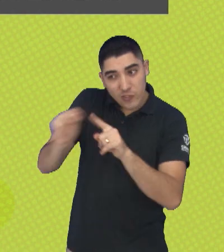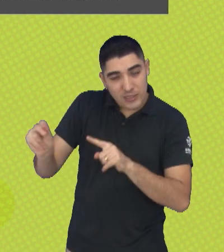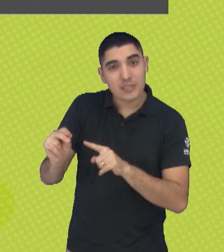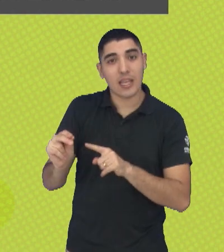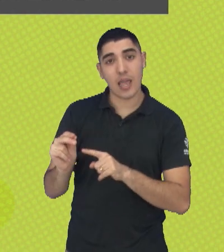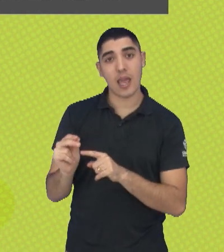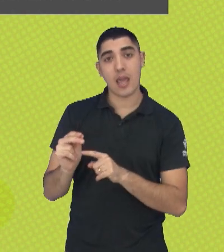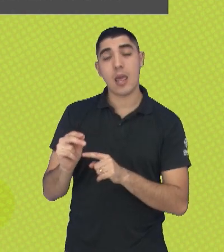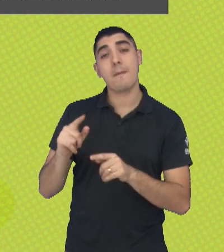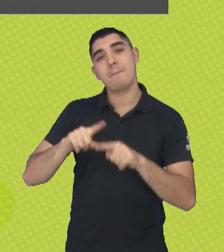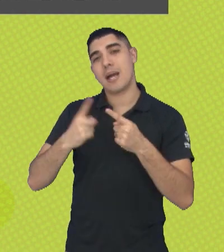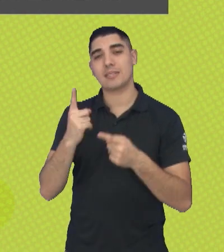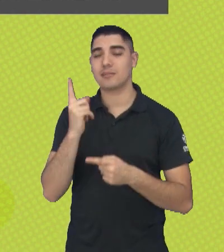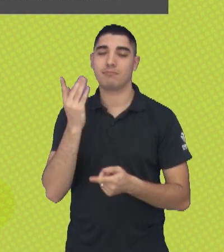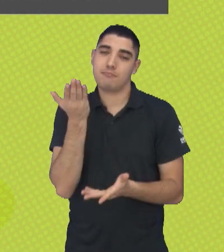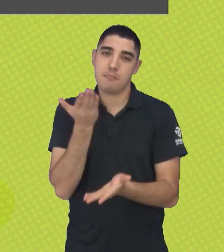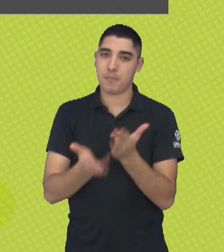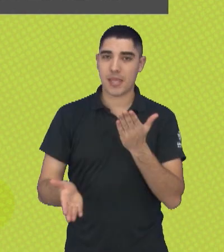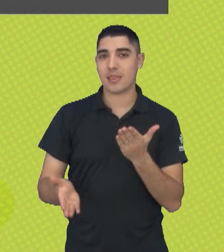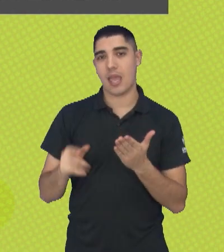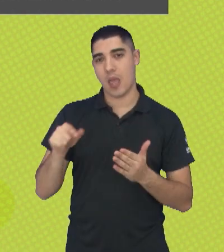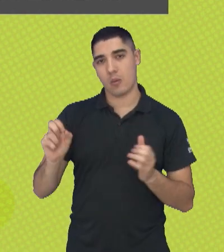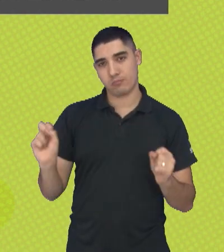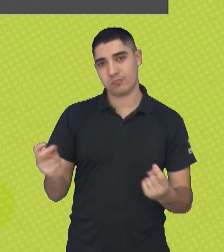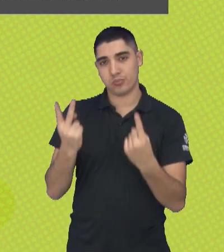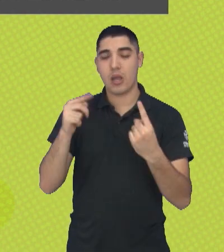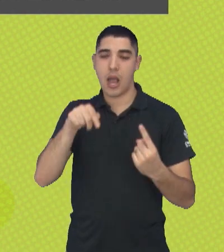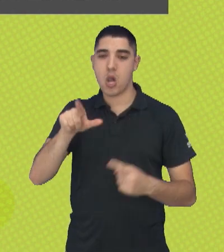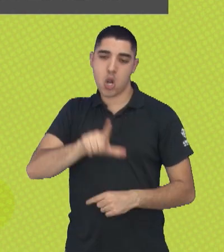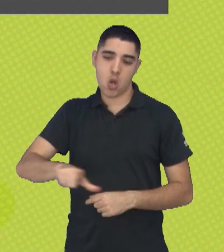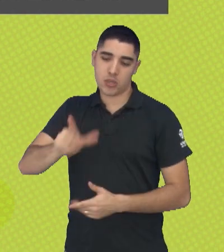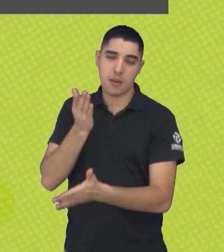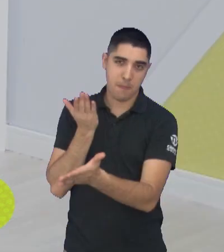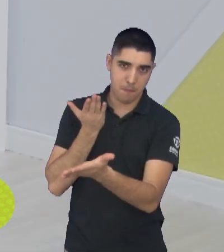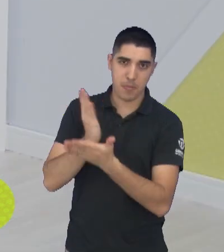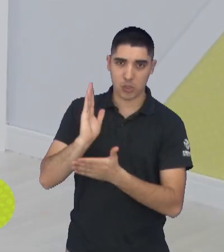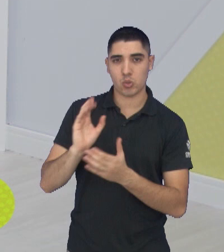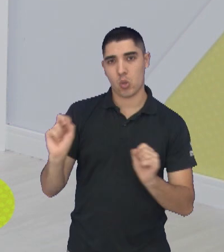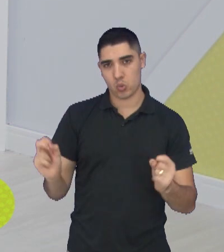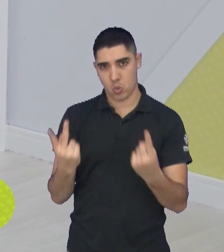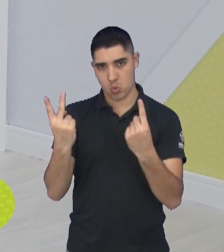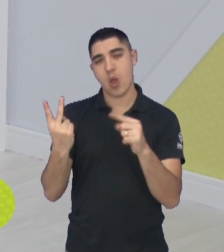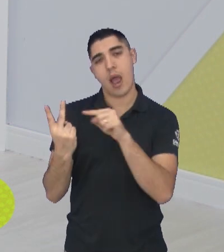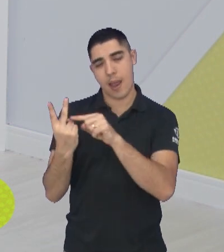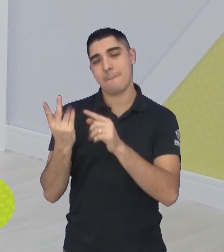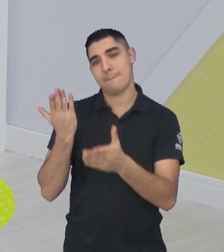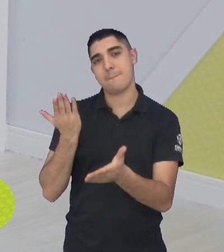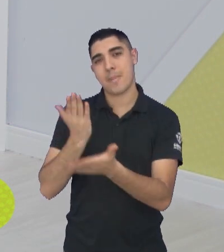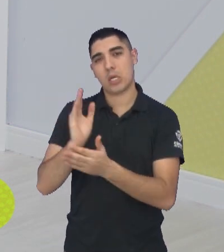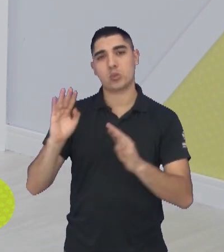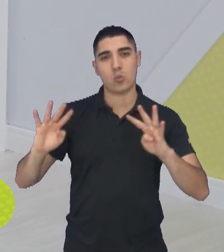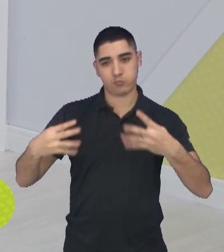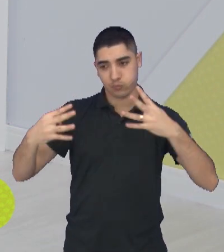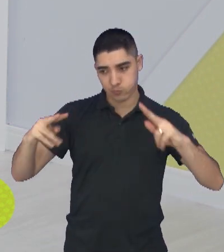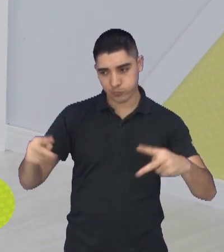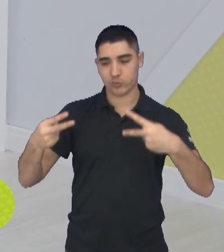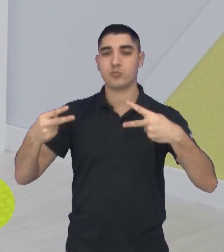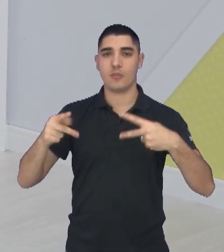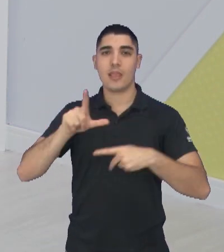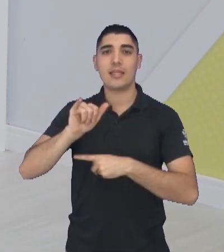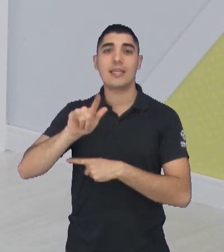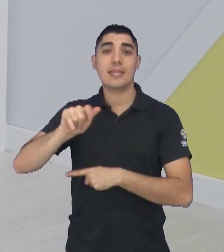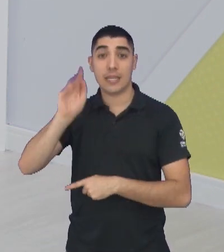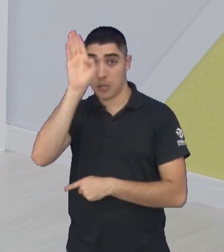sair classificado, mas não, acabou perdendo no tempo normal. O Londrina acabou vencendo por 2-1 e avançou para as semifinais da Liga